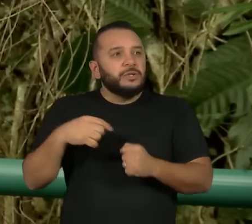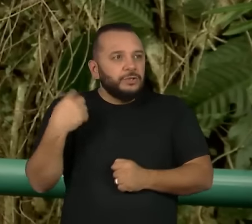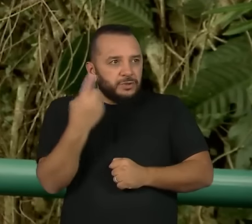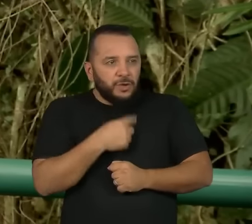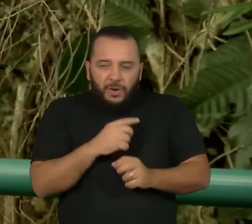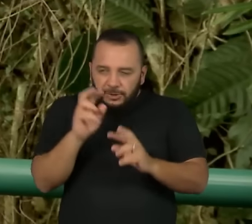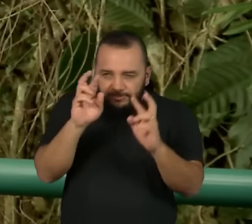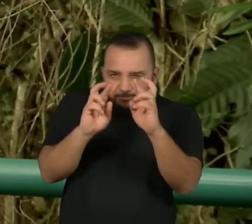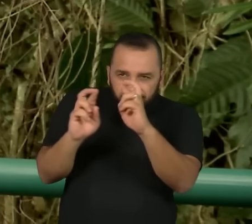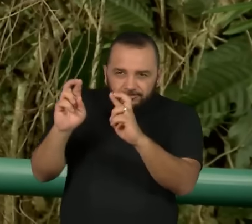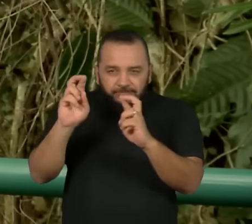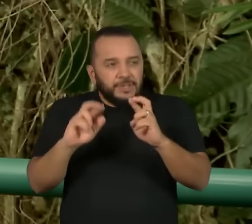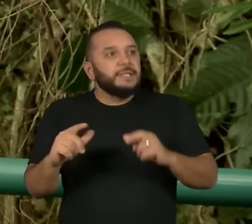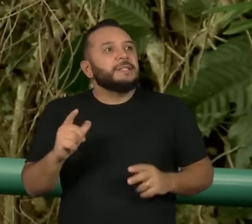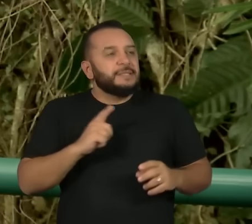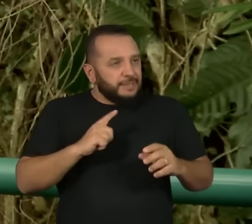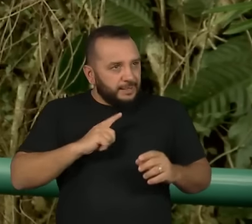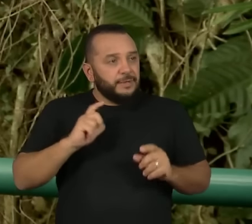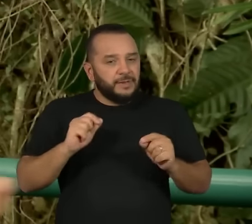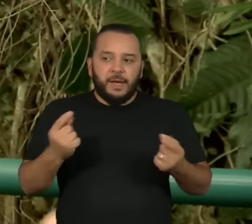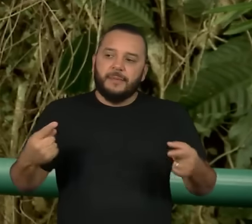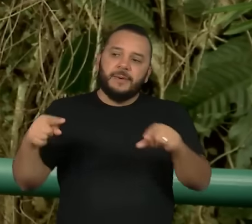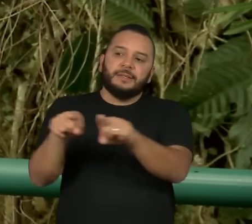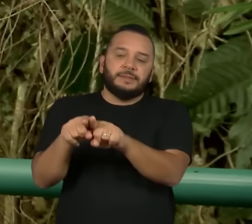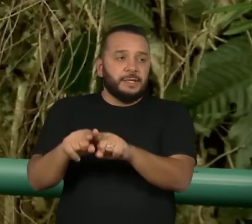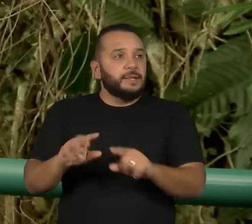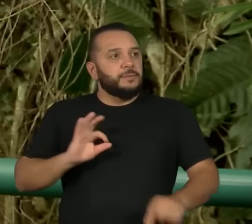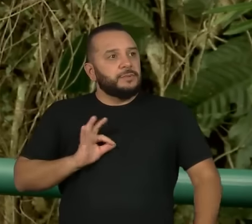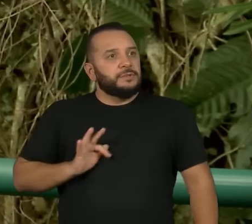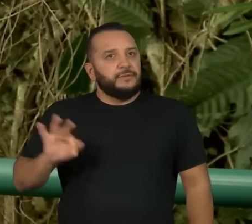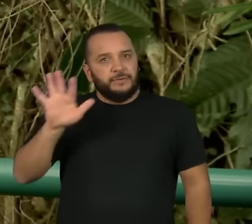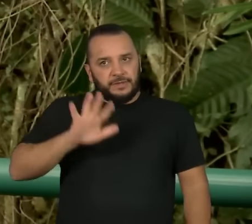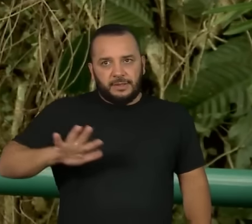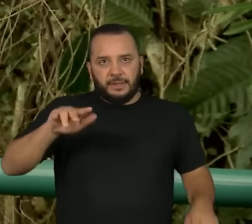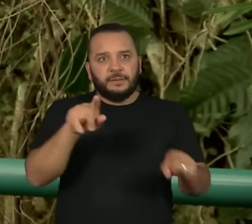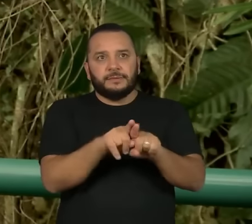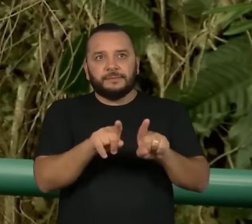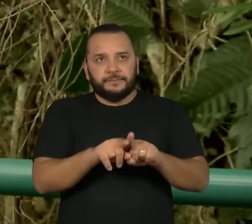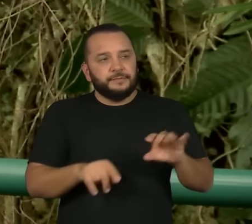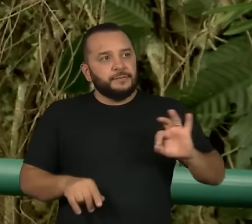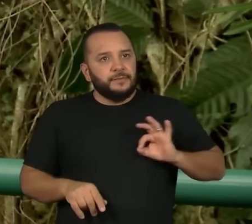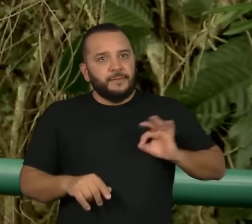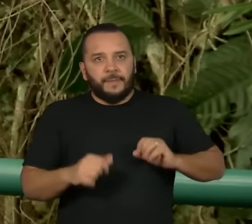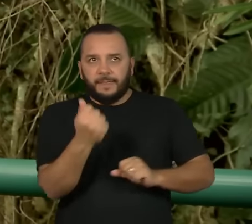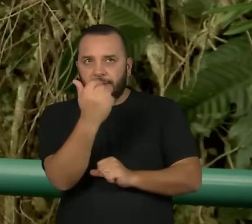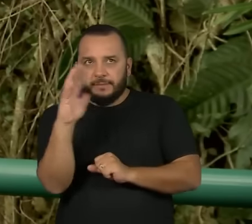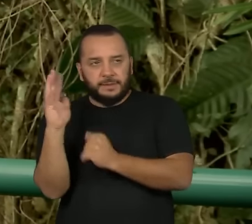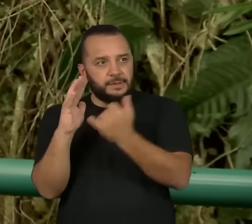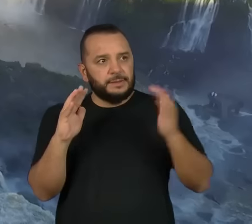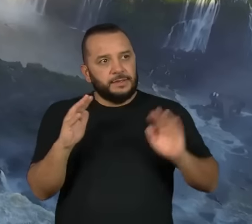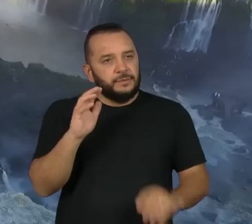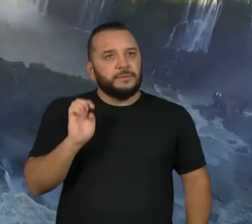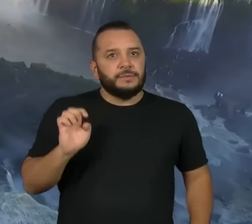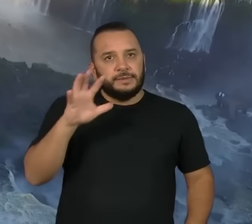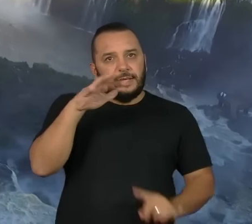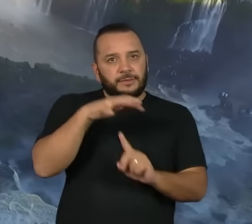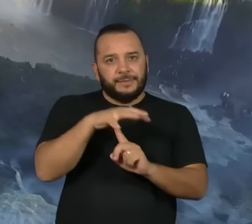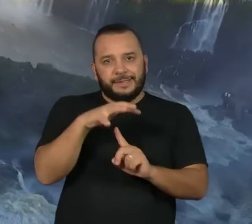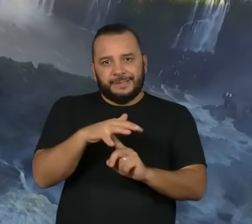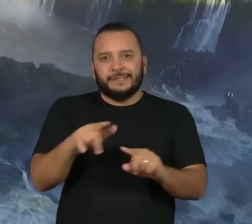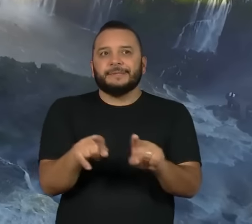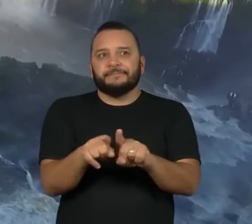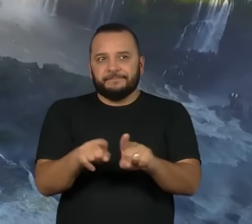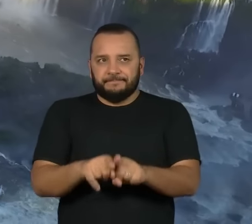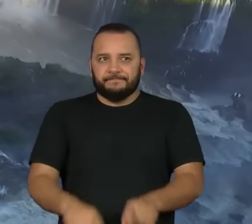gente conta com uma rede de parceiros, né? Como a Polícia Federal, como a Polícia Ambiental do Estado do Paraná.